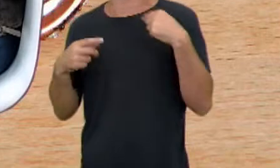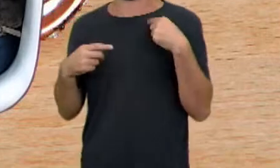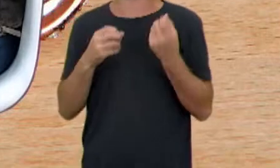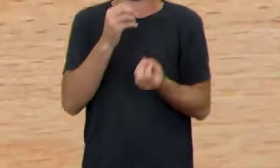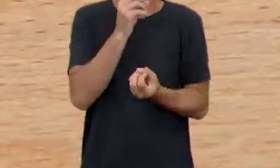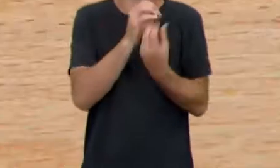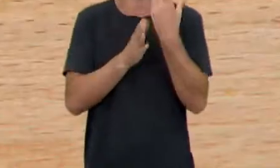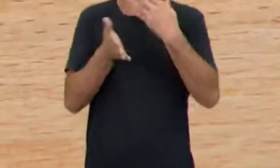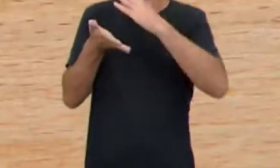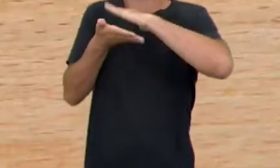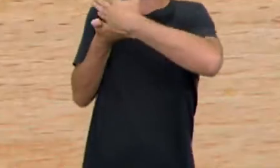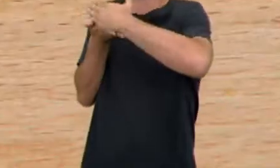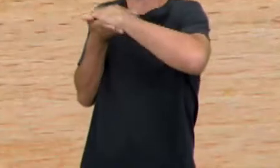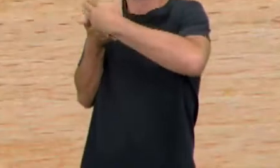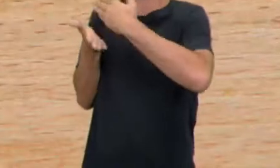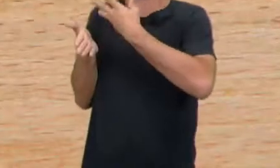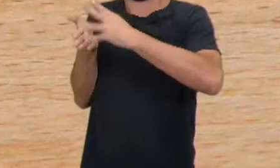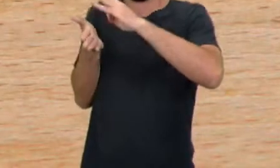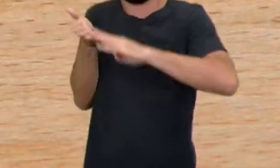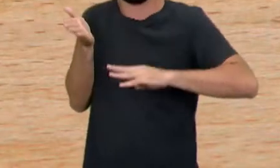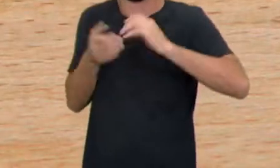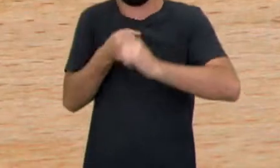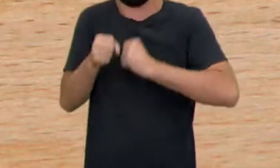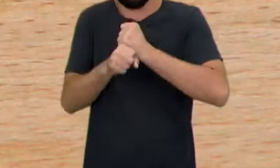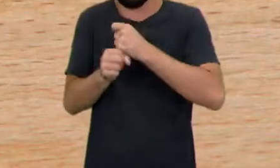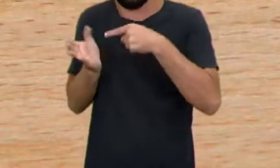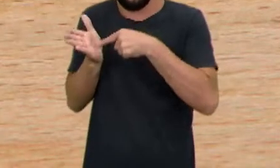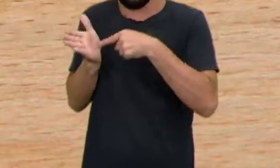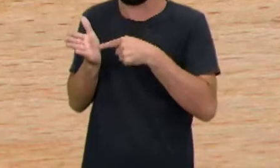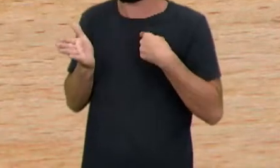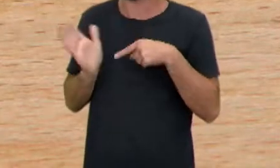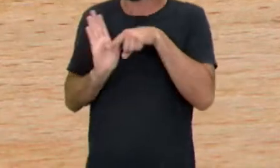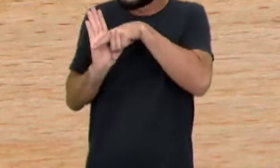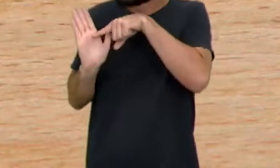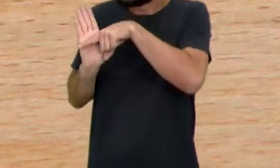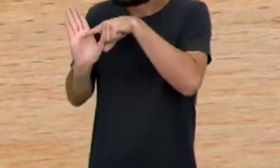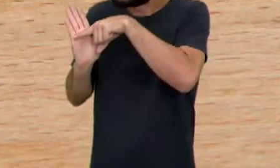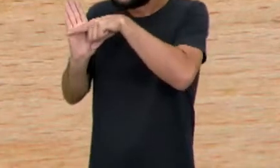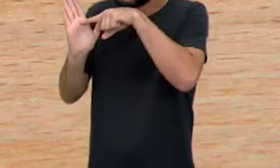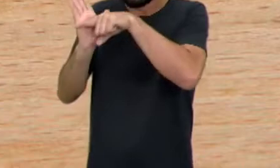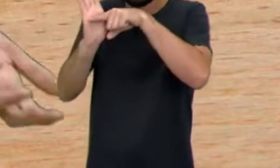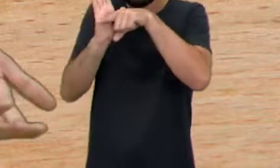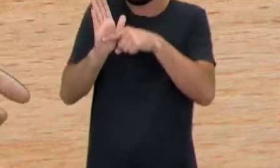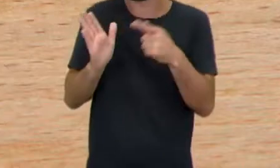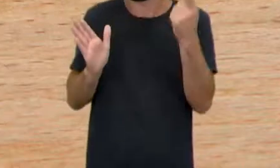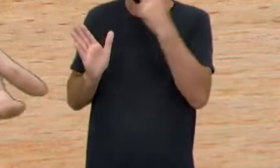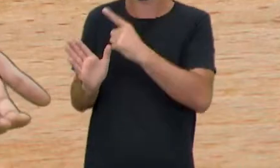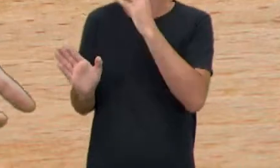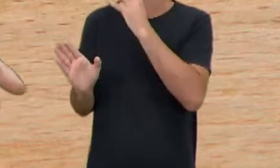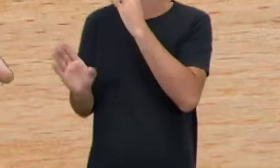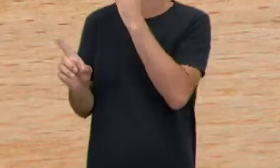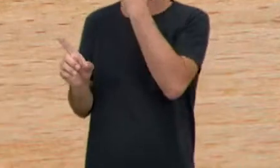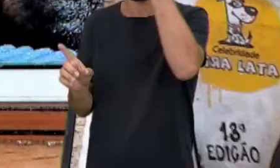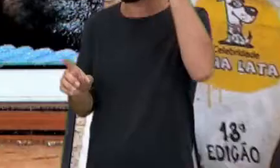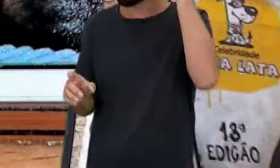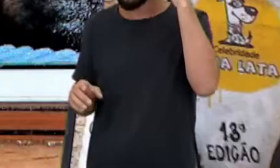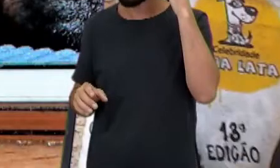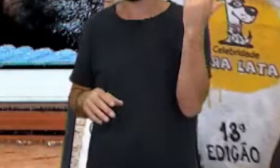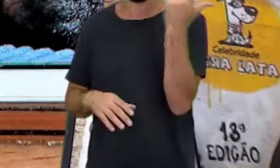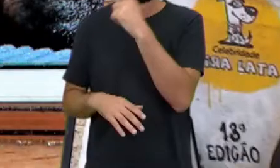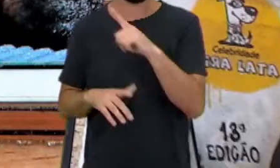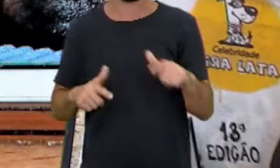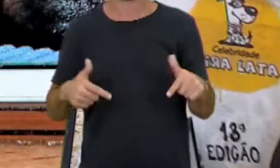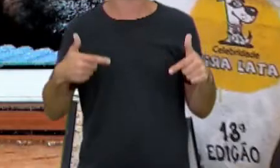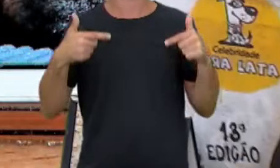né, informação muda o mundo. Eu fiz uma pesquisa bem consistente, tive a oportunidade de conhecer gente que tinha chegado antes de mim e estava